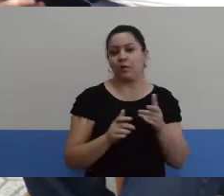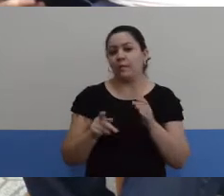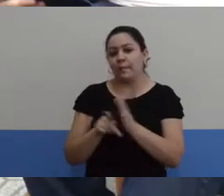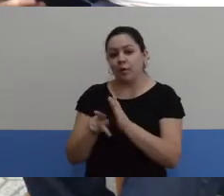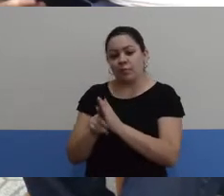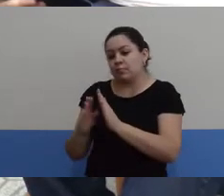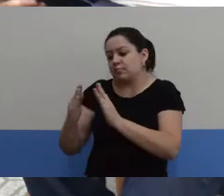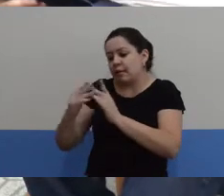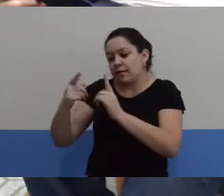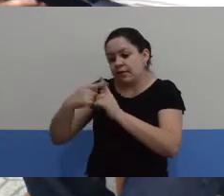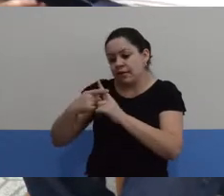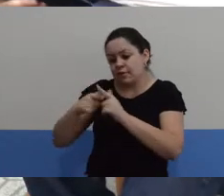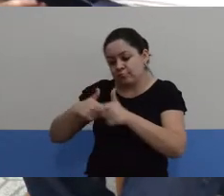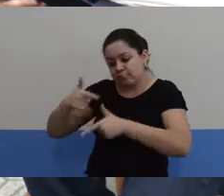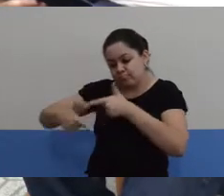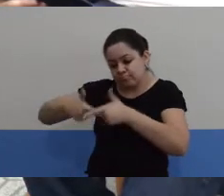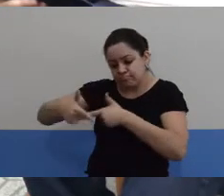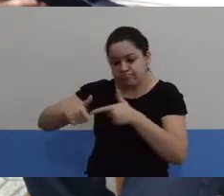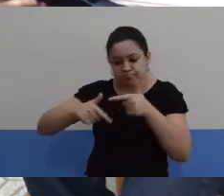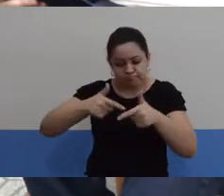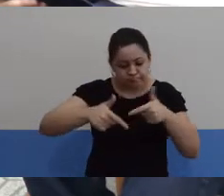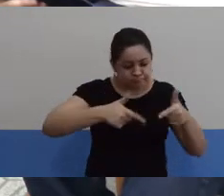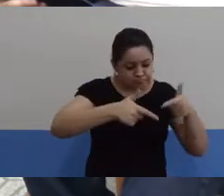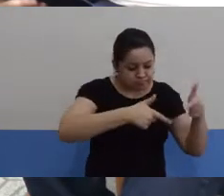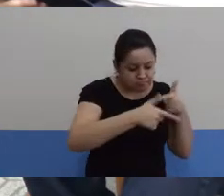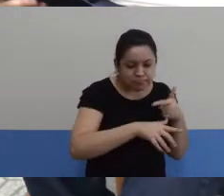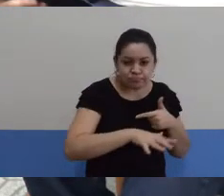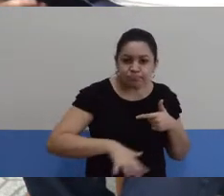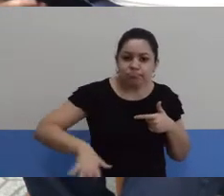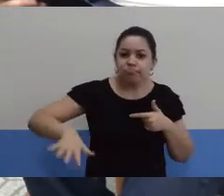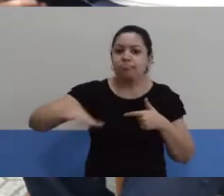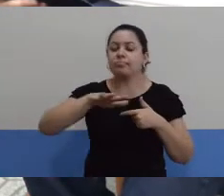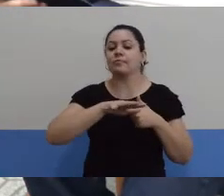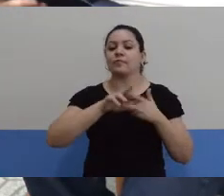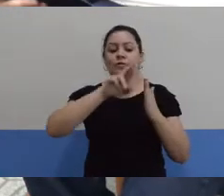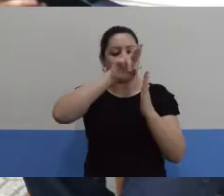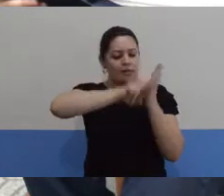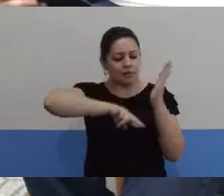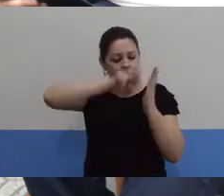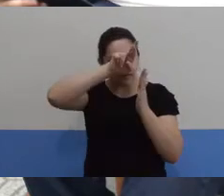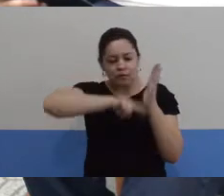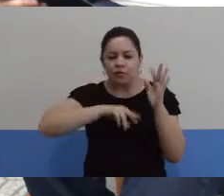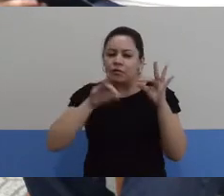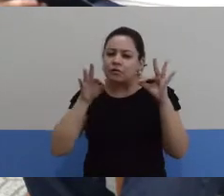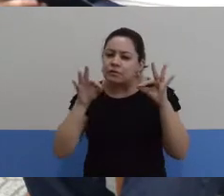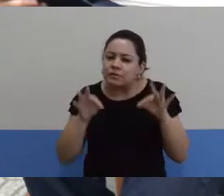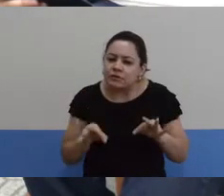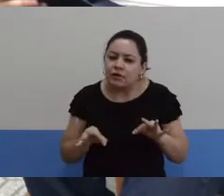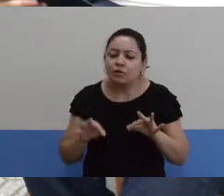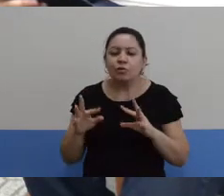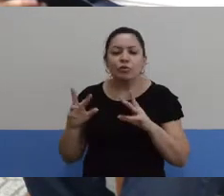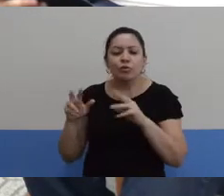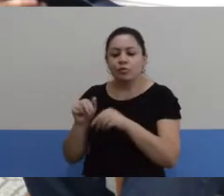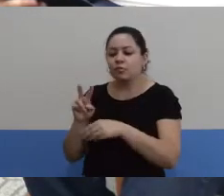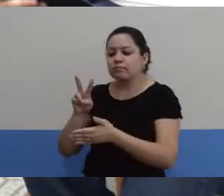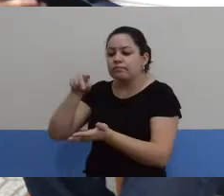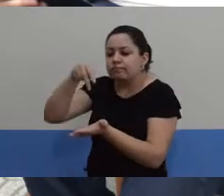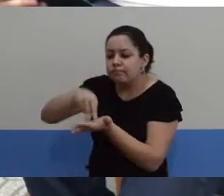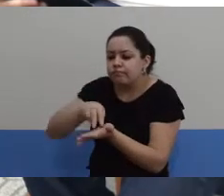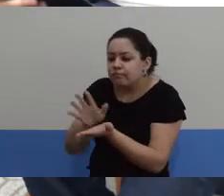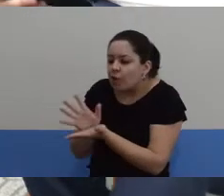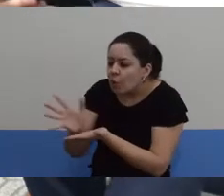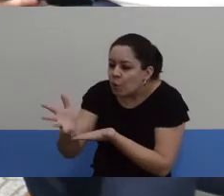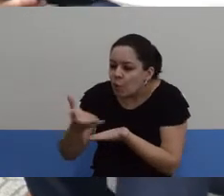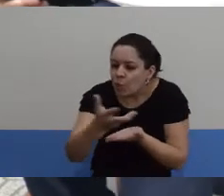paróquias, nas suas comunidades, vão fazer o relatório certinho de tudo o que ouviram das comunidades, dos